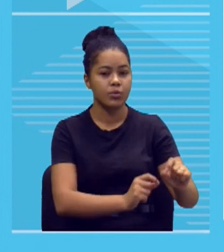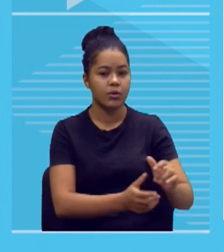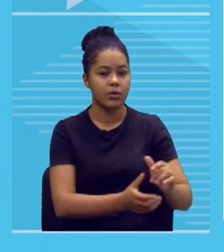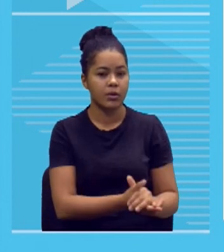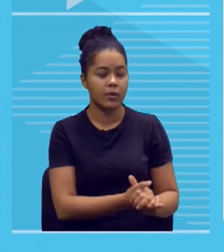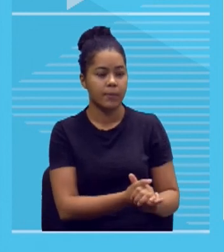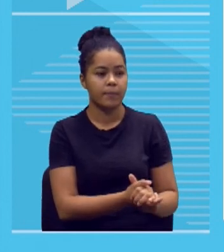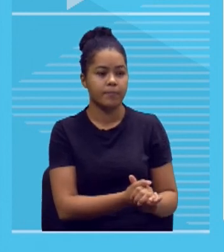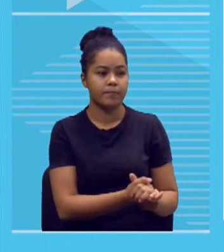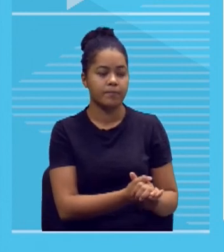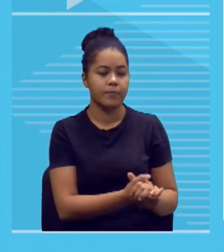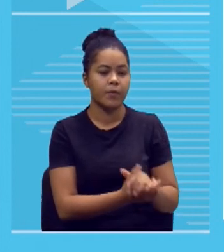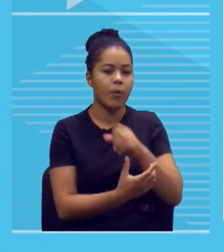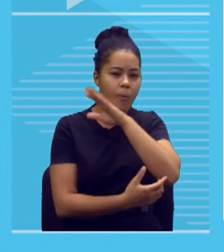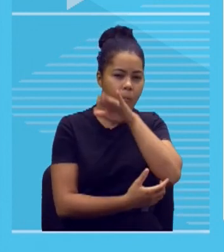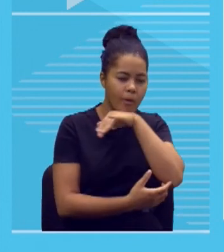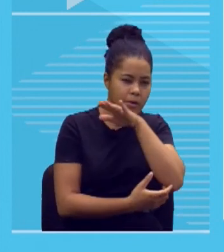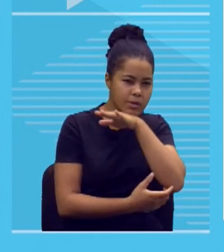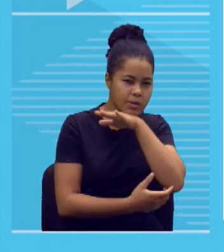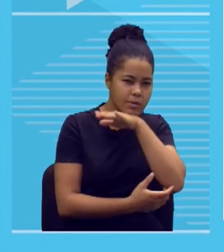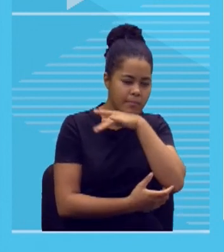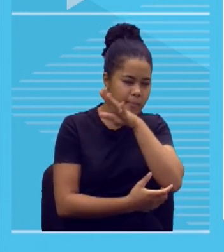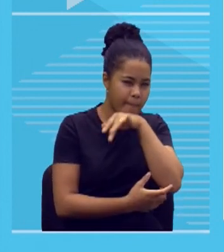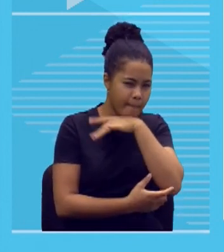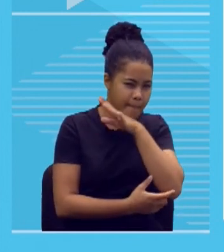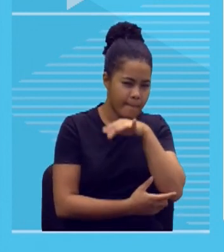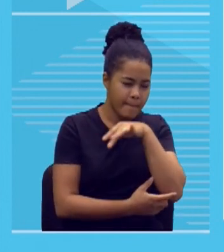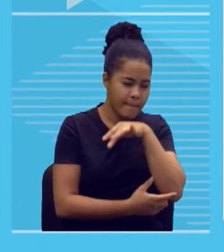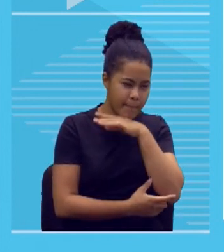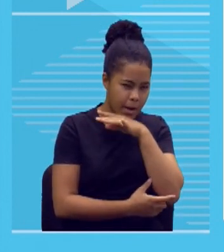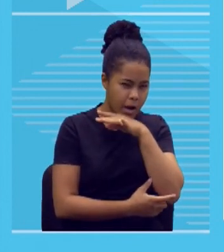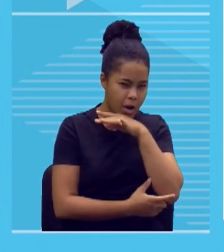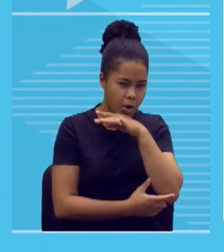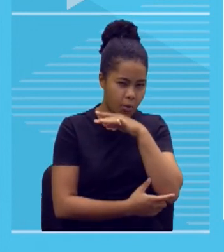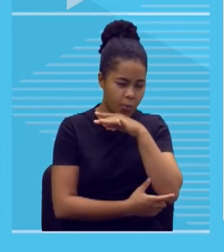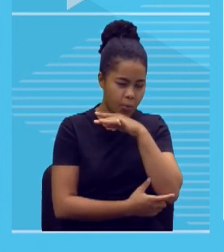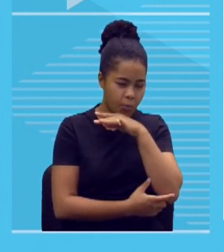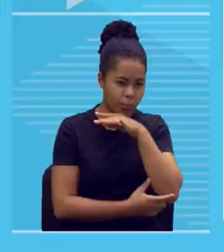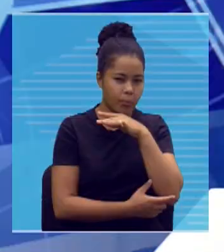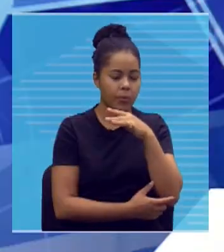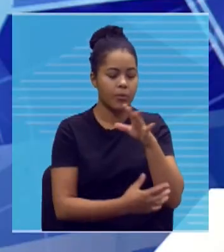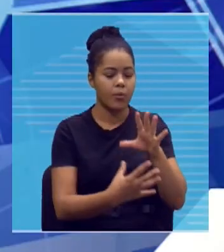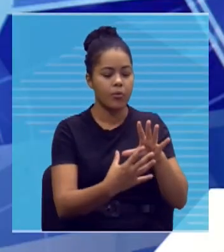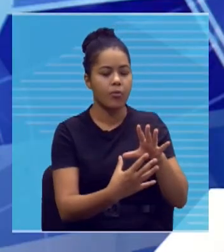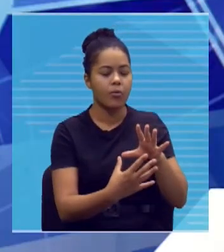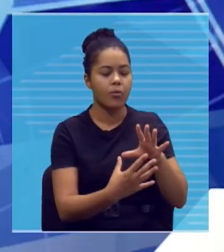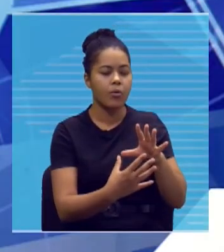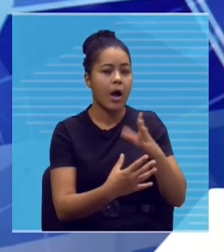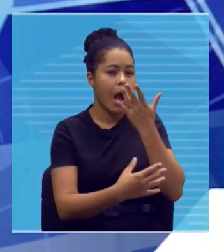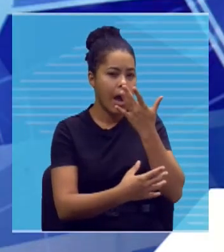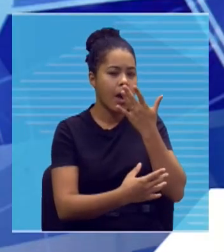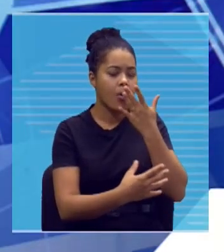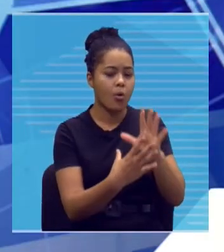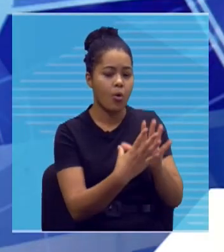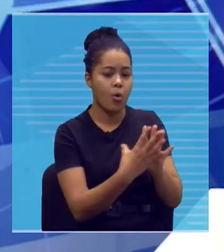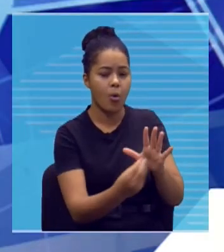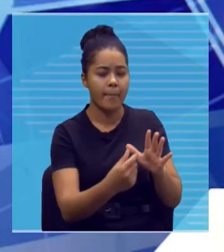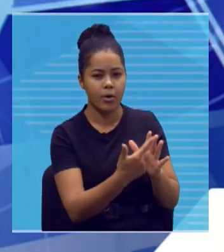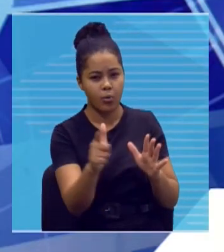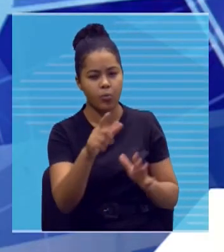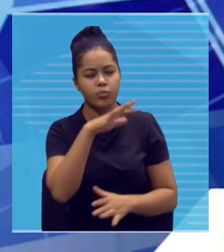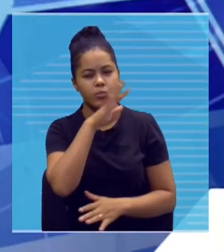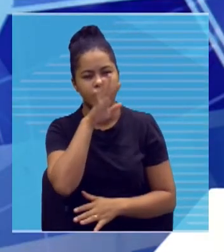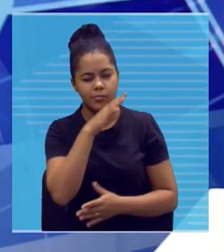coloração de outro que realmente é perigoso mas que ele não é tá bom Volta para mim nós vamos o